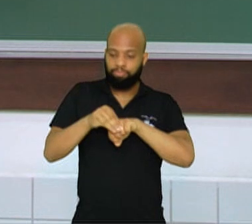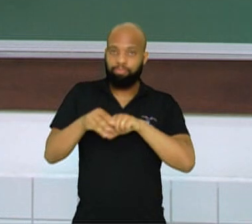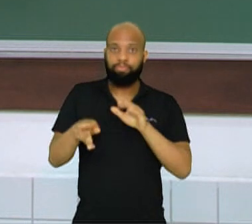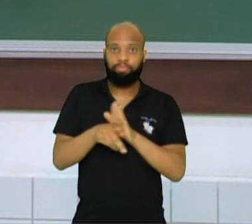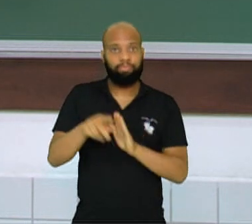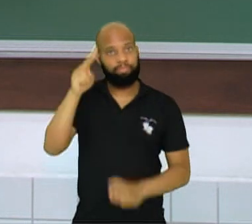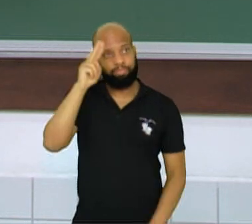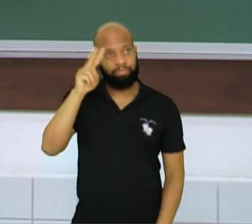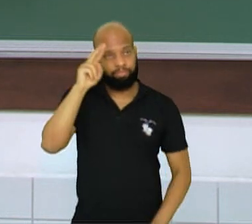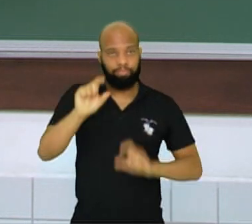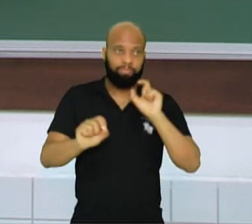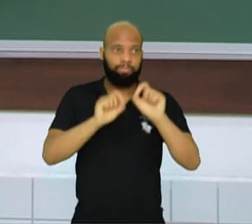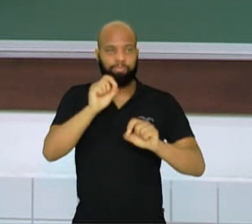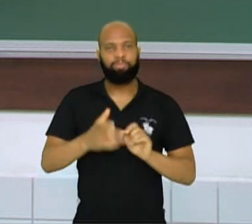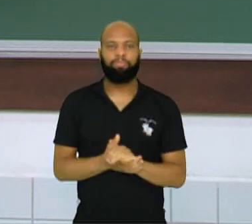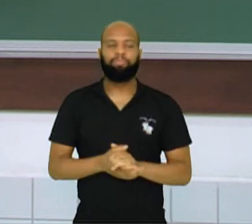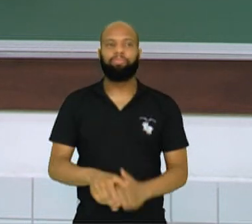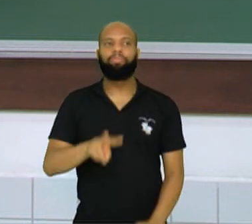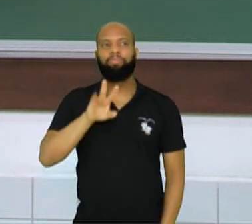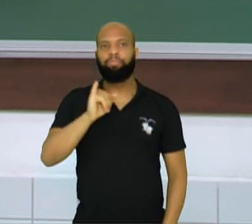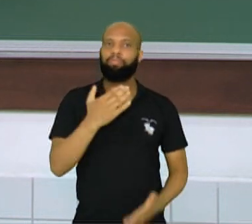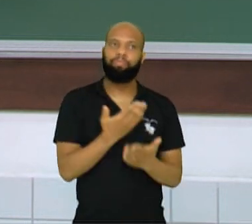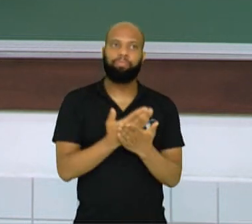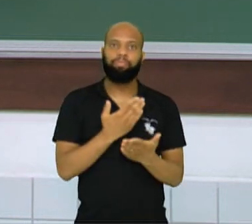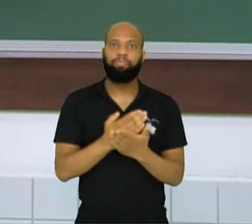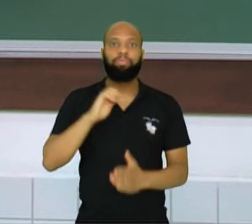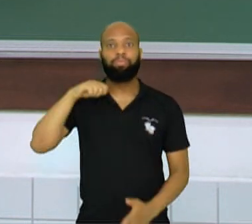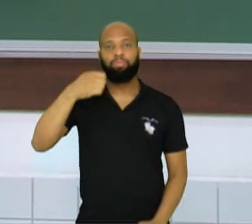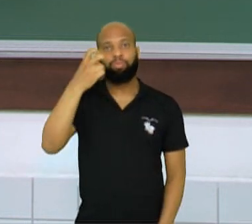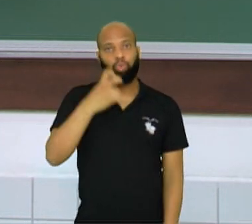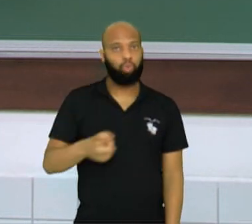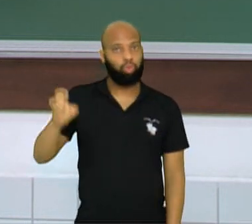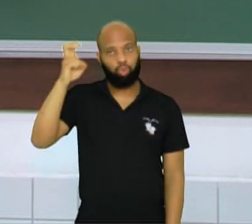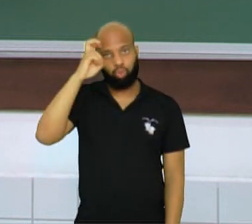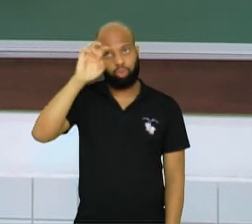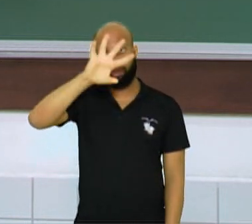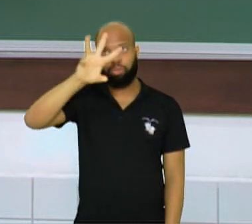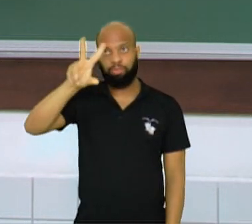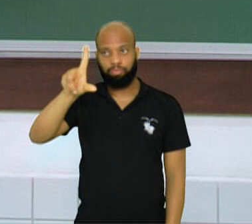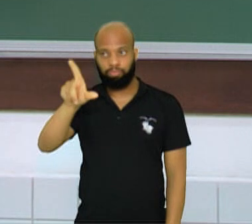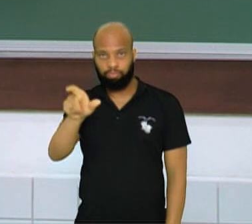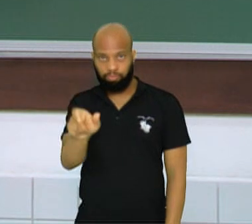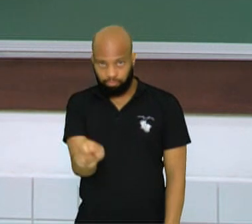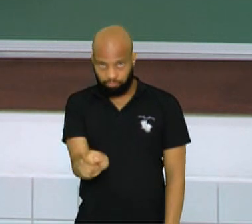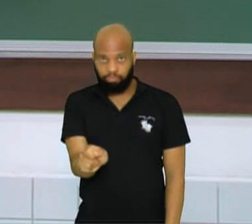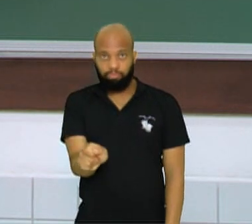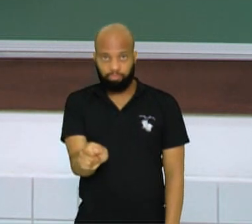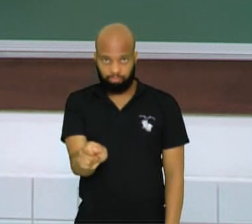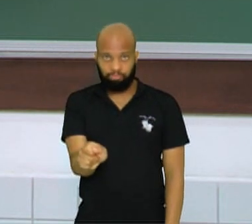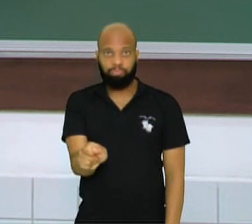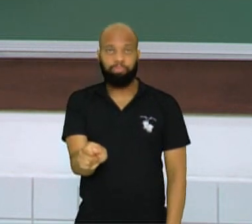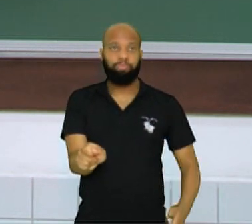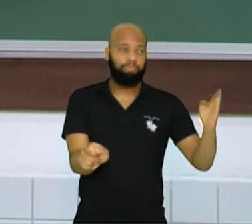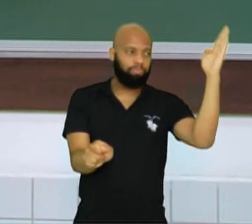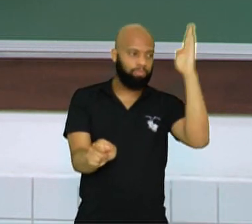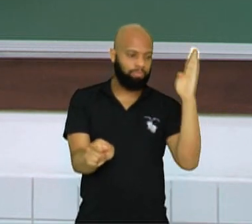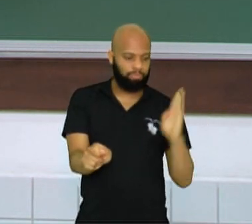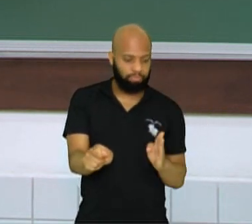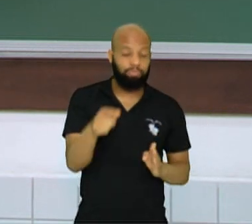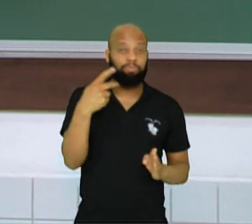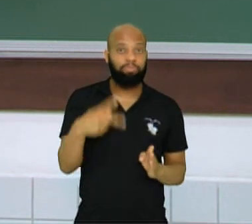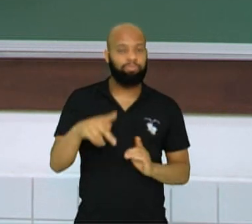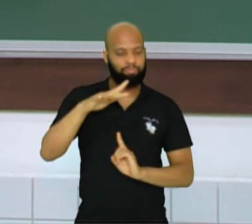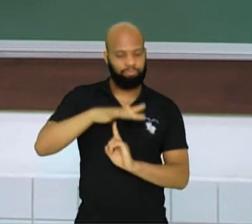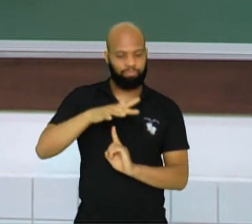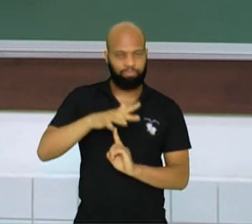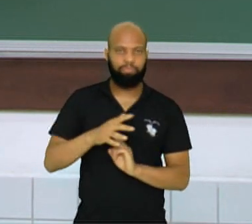História é o seguinte: a gente vai falar sobre a cultura afro-brasileira aqui no nosso estado, falando